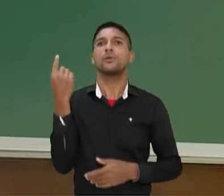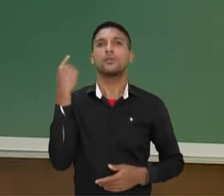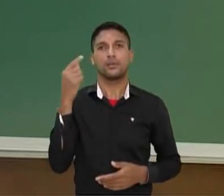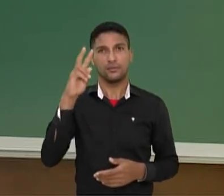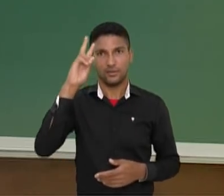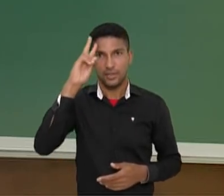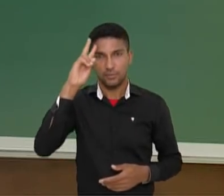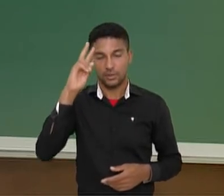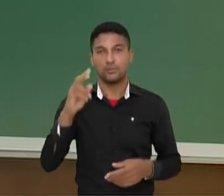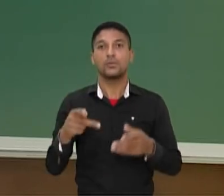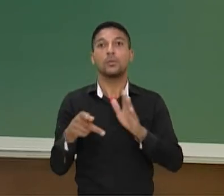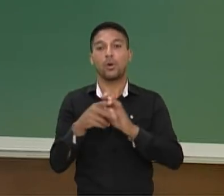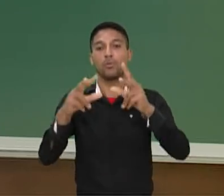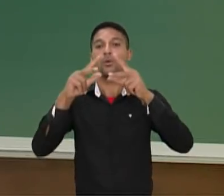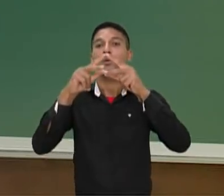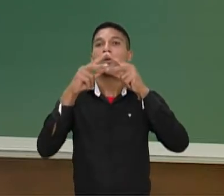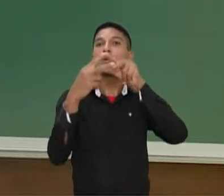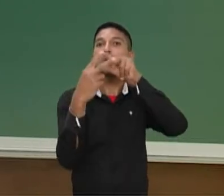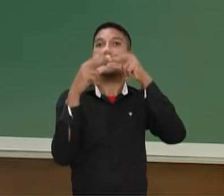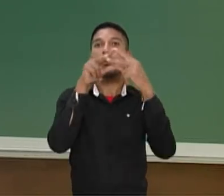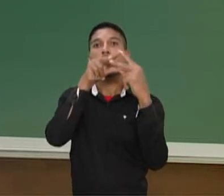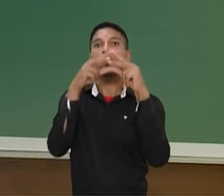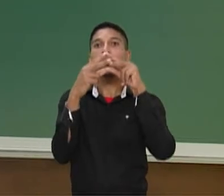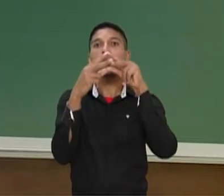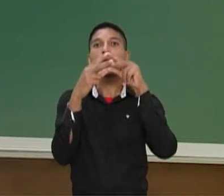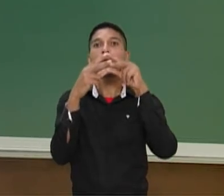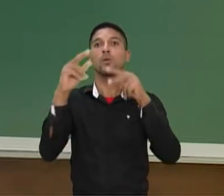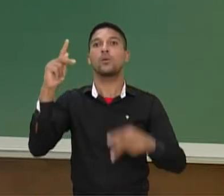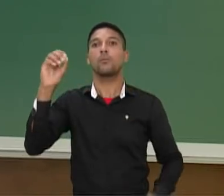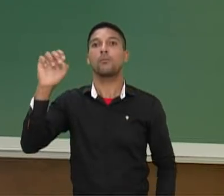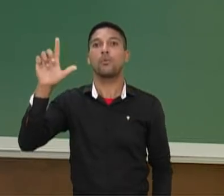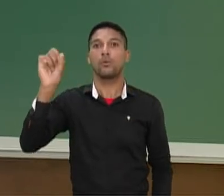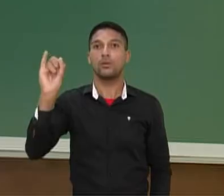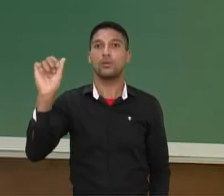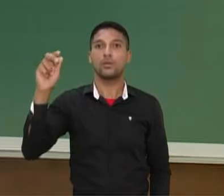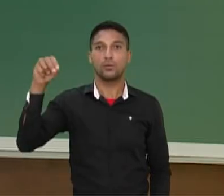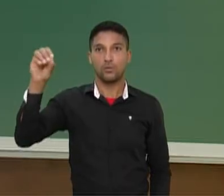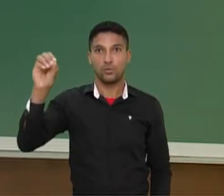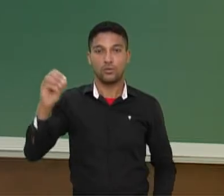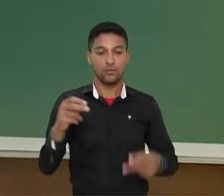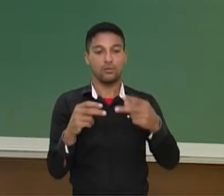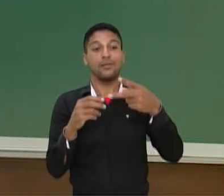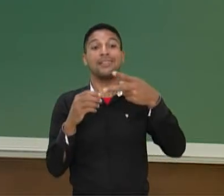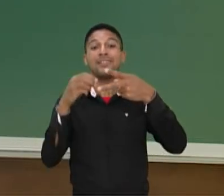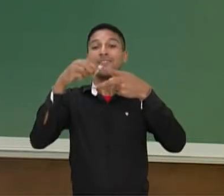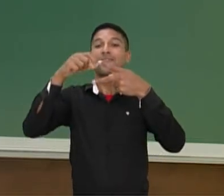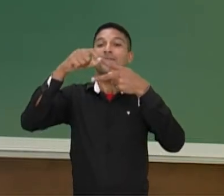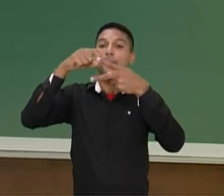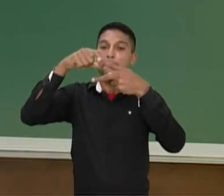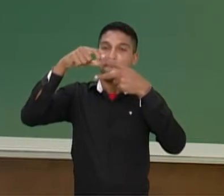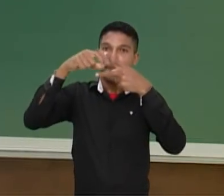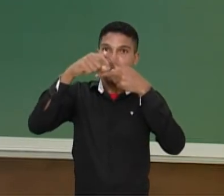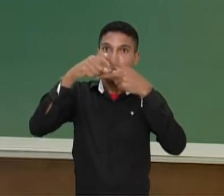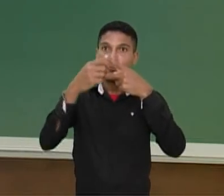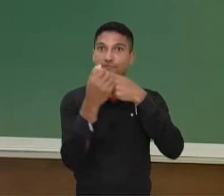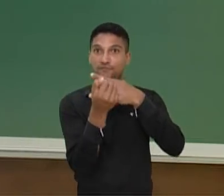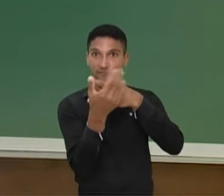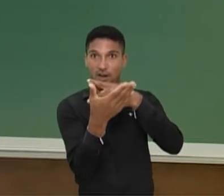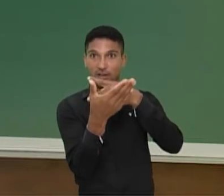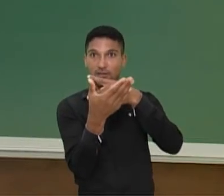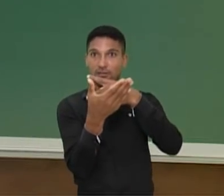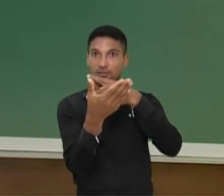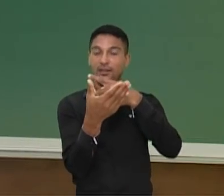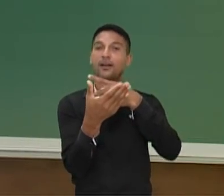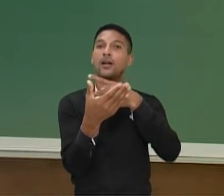polígono, lembram? Soma dos ângulos externos de um polígono é sempre 360 graus. Fechou, acabou,